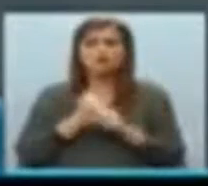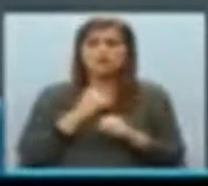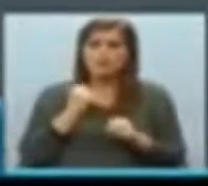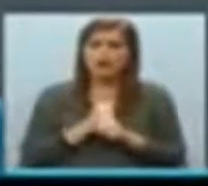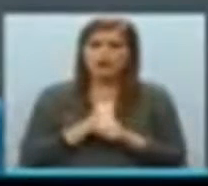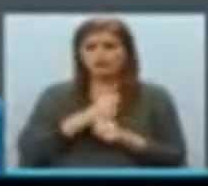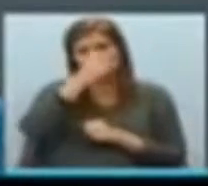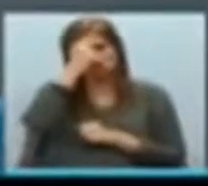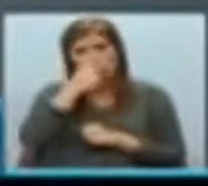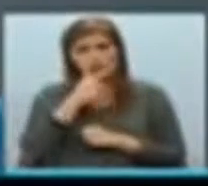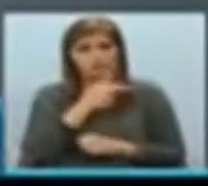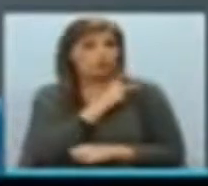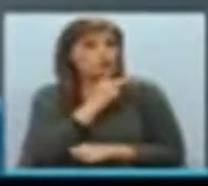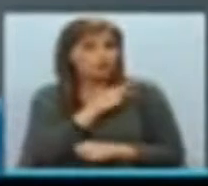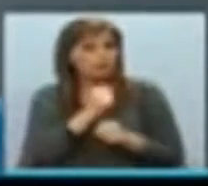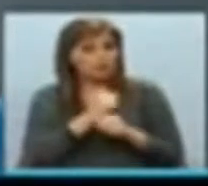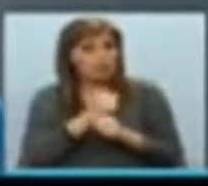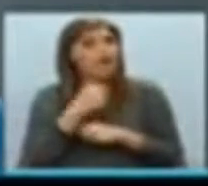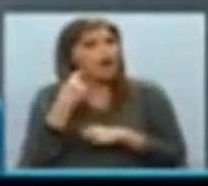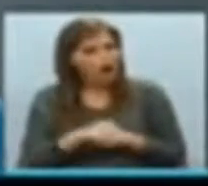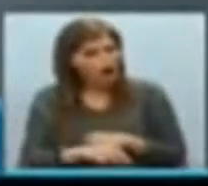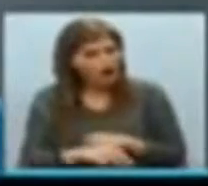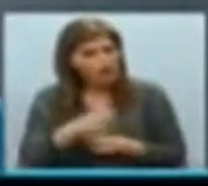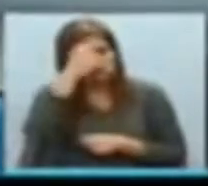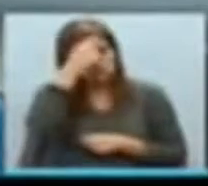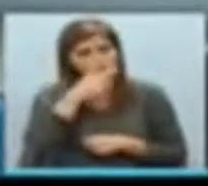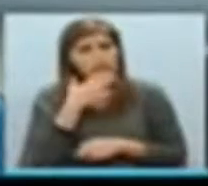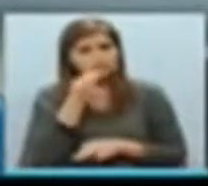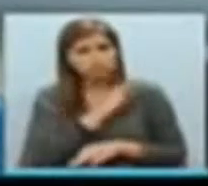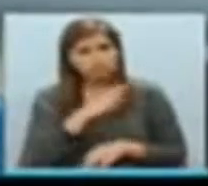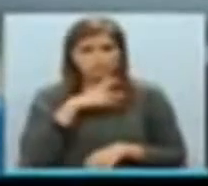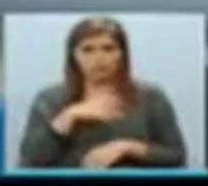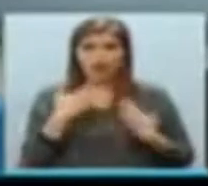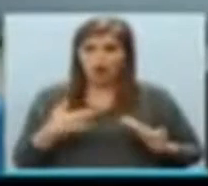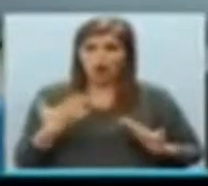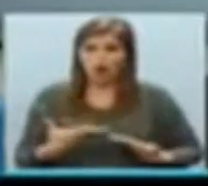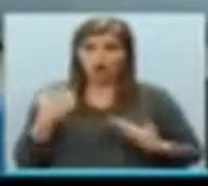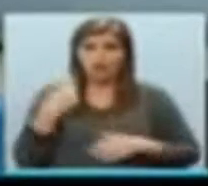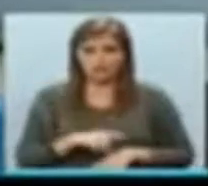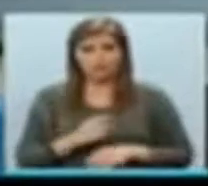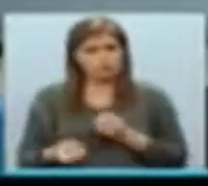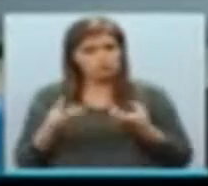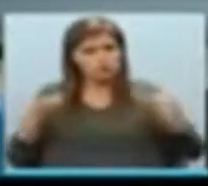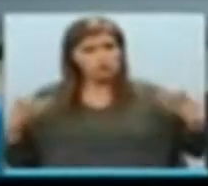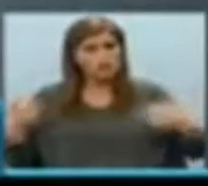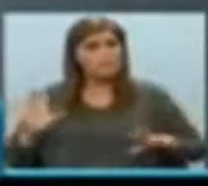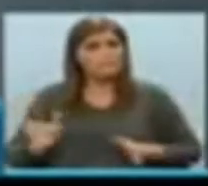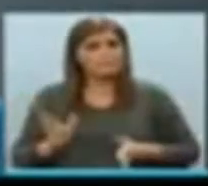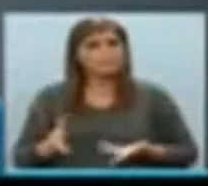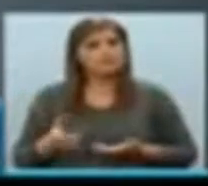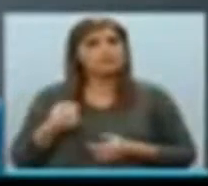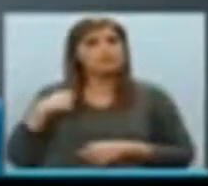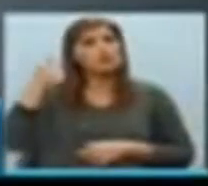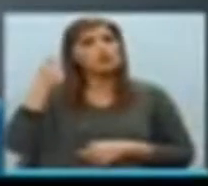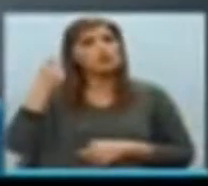acho que tem belas biografias em portugal sobre eles gordinhos né pois é demais e eu pensei eu não sou historiador